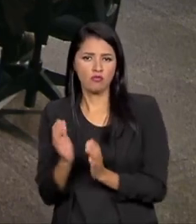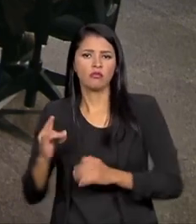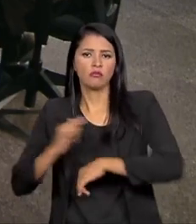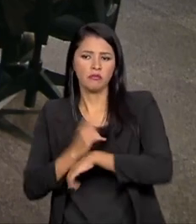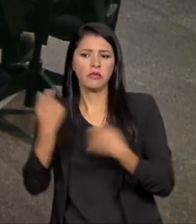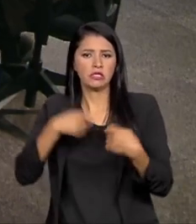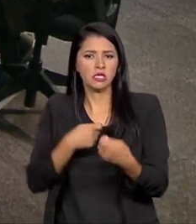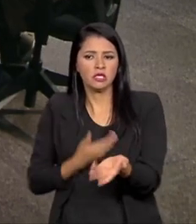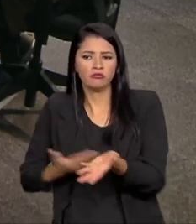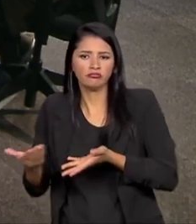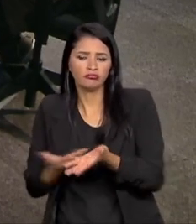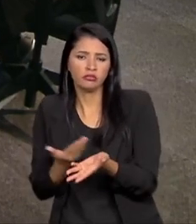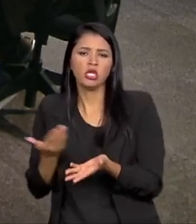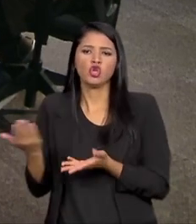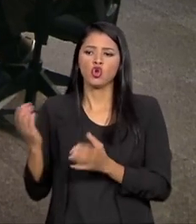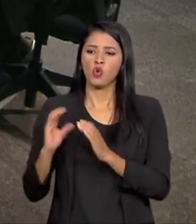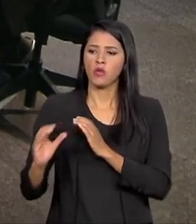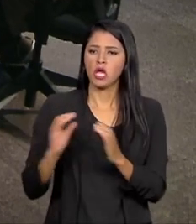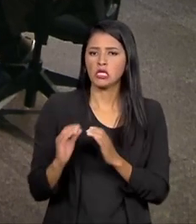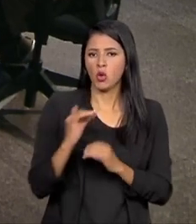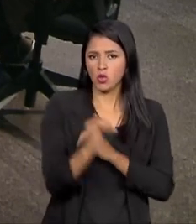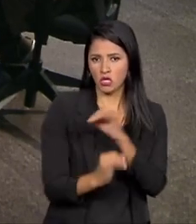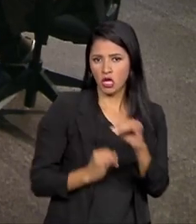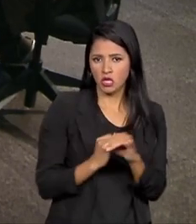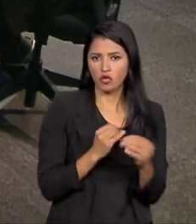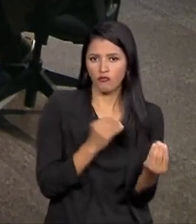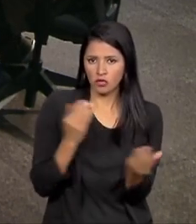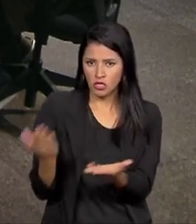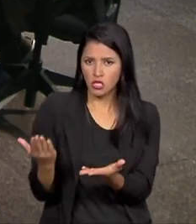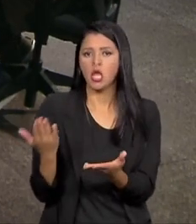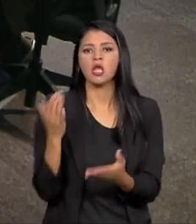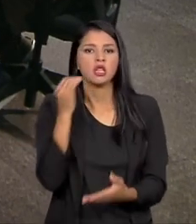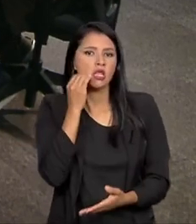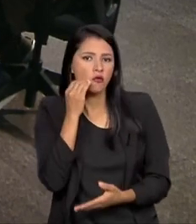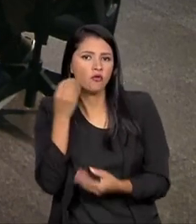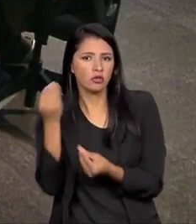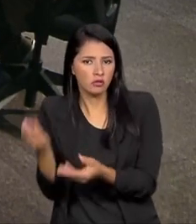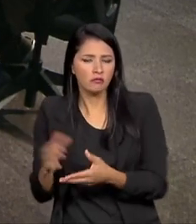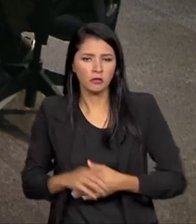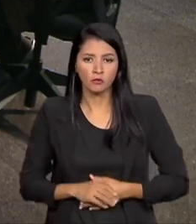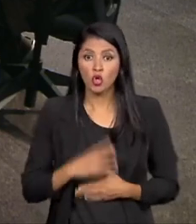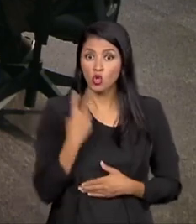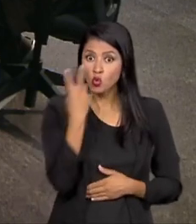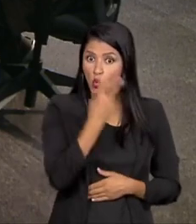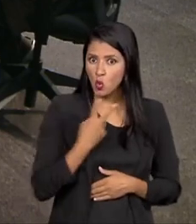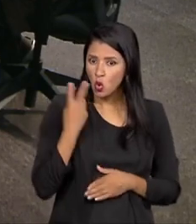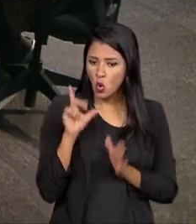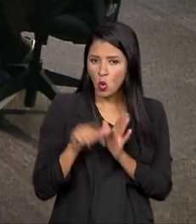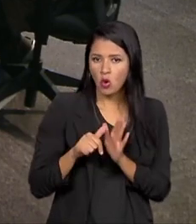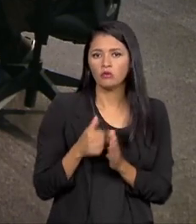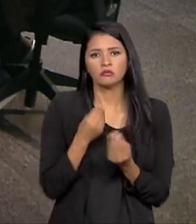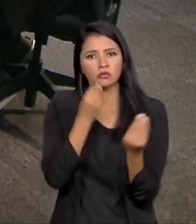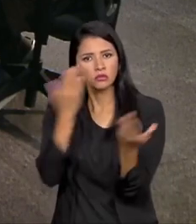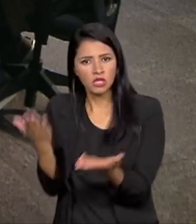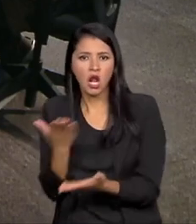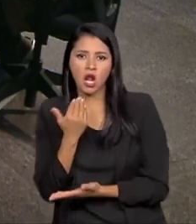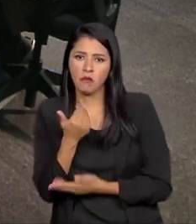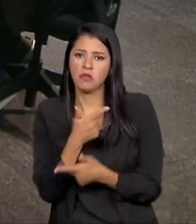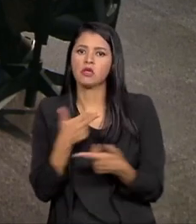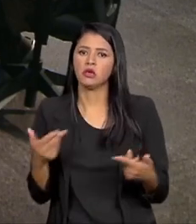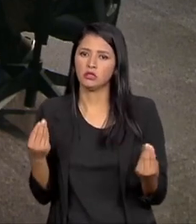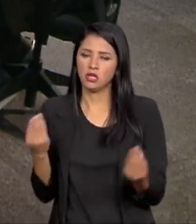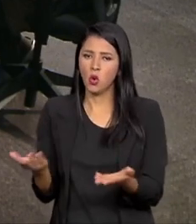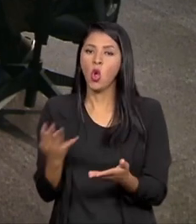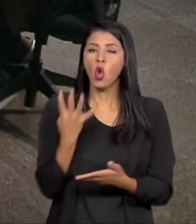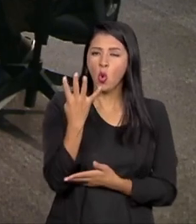serviços de comunicação como internet e telefone com duas horas de atraso alimentação a partir de